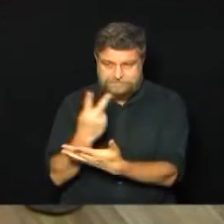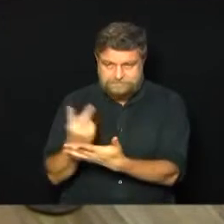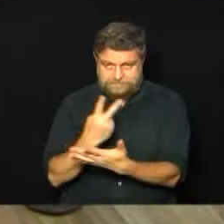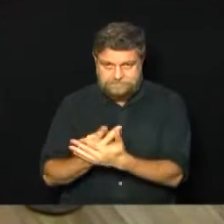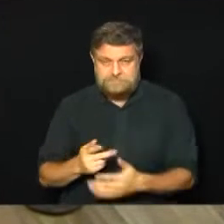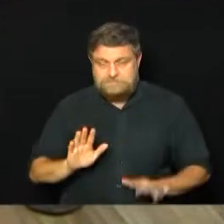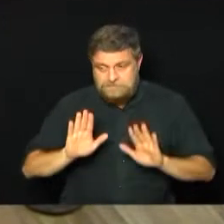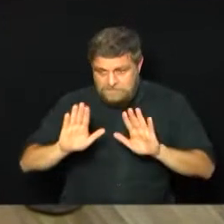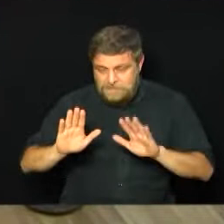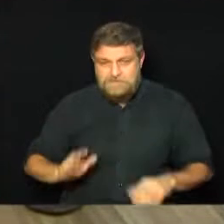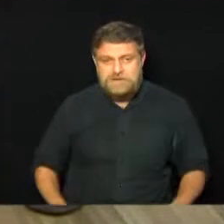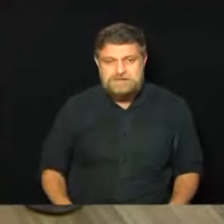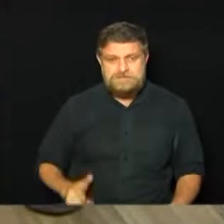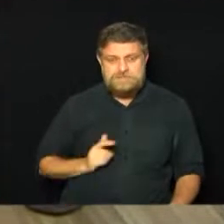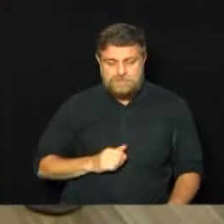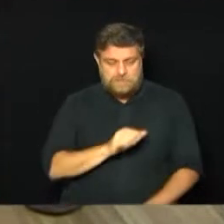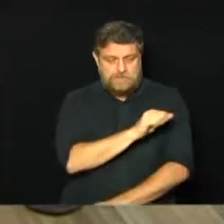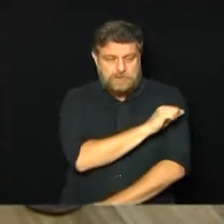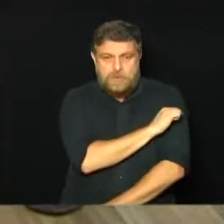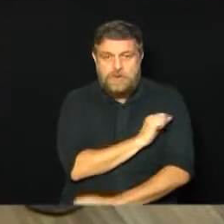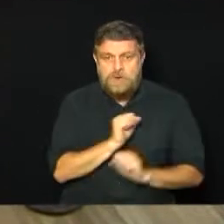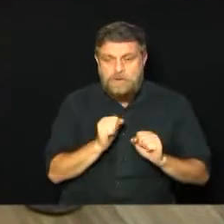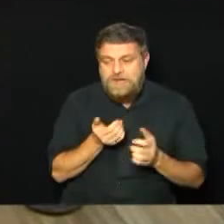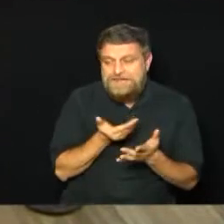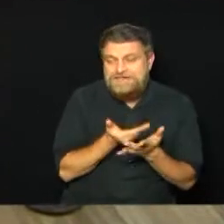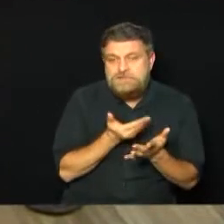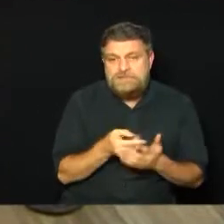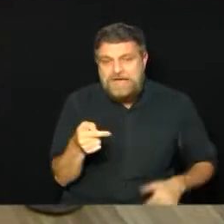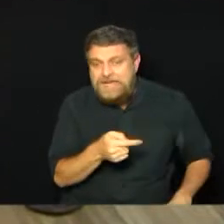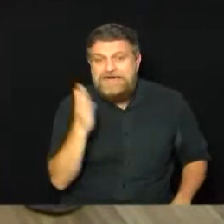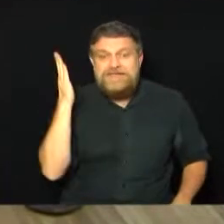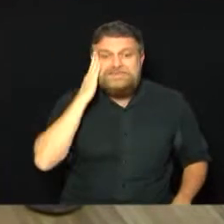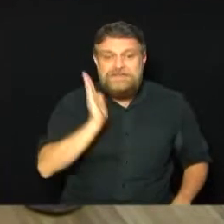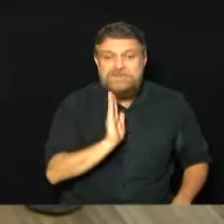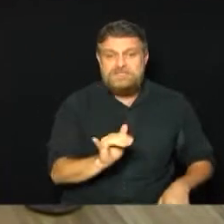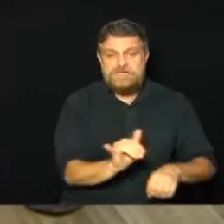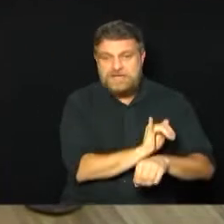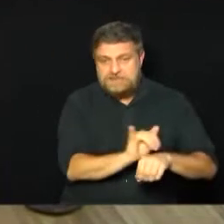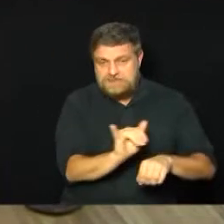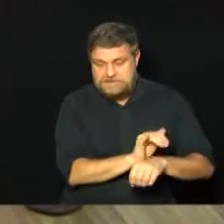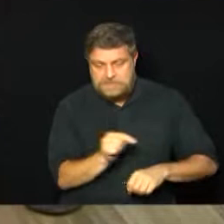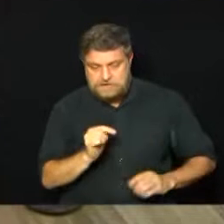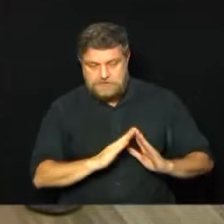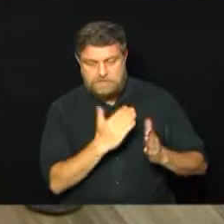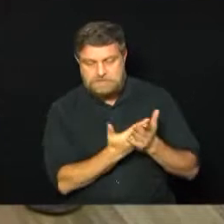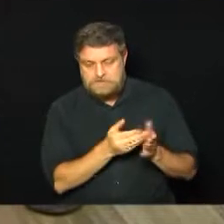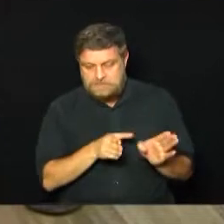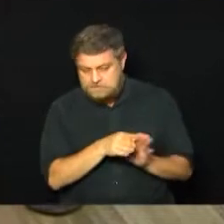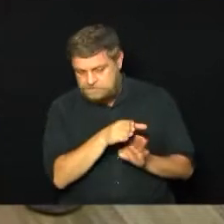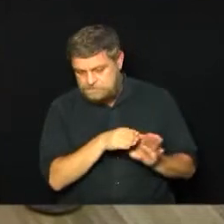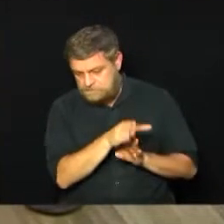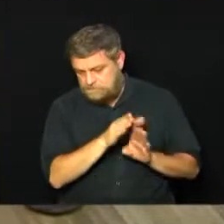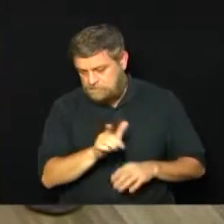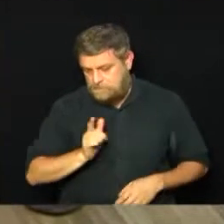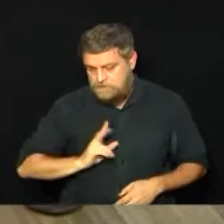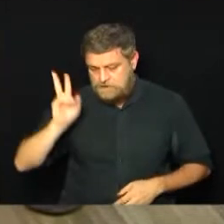Mas, geralmente, o aluno ele já pode ter estudado na escola. Então, fica esse alerta também para a escola, para criar um histórico de